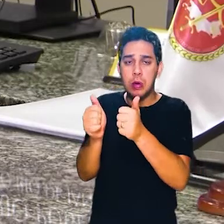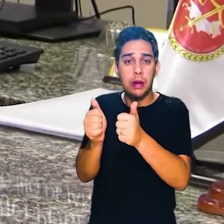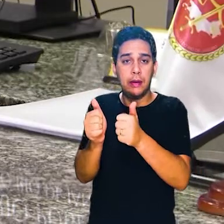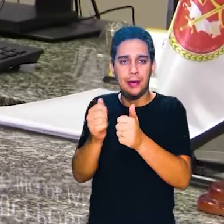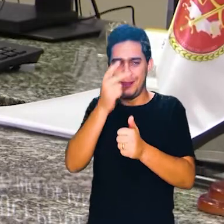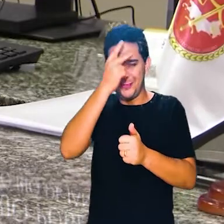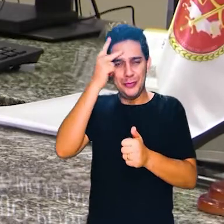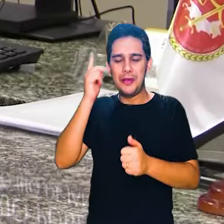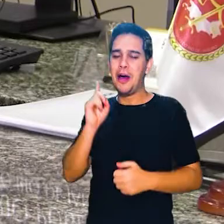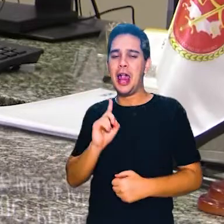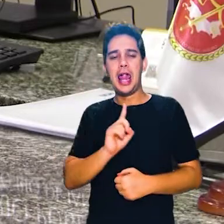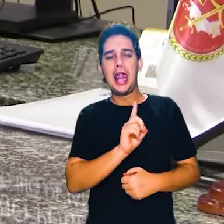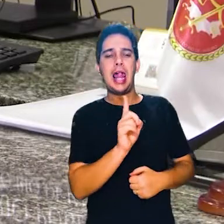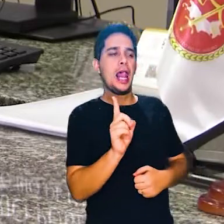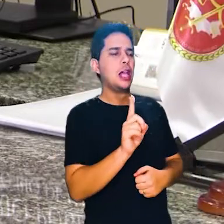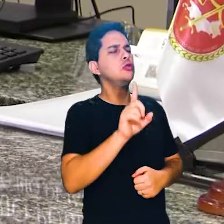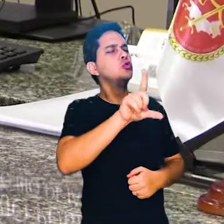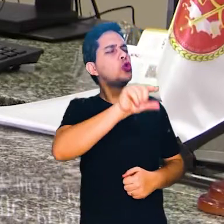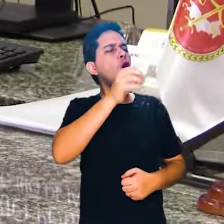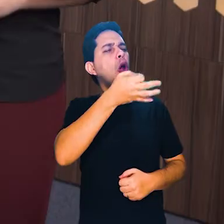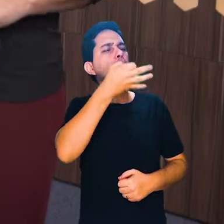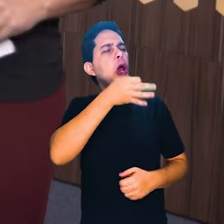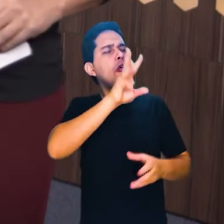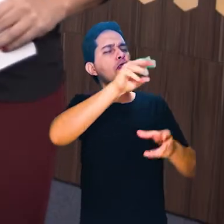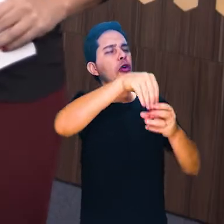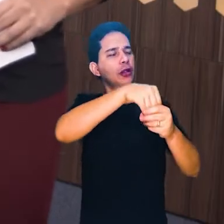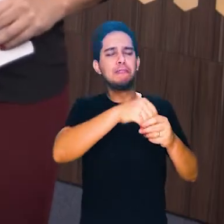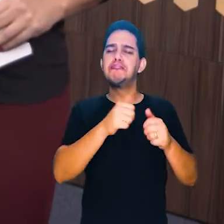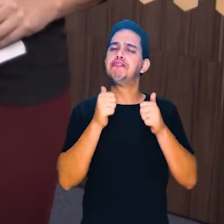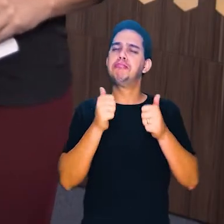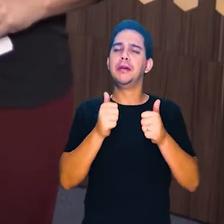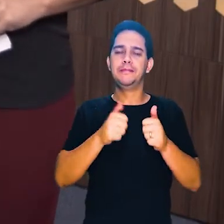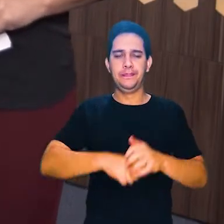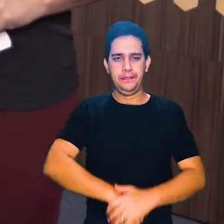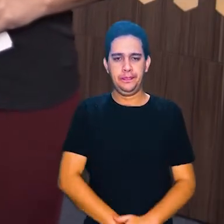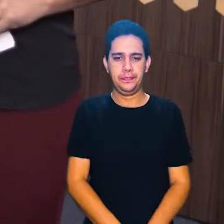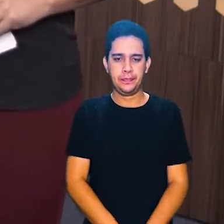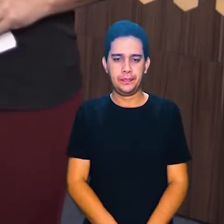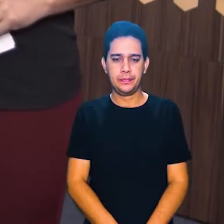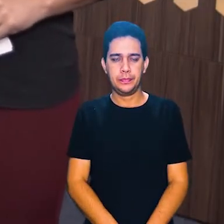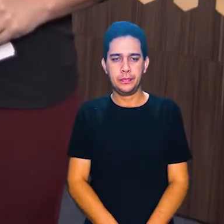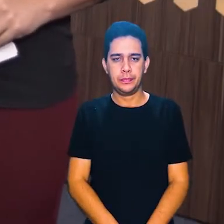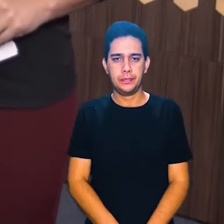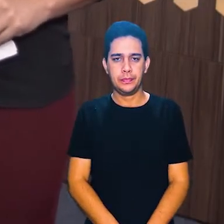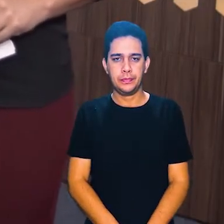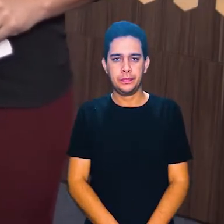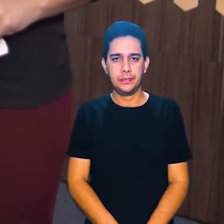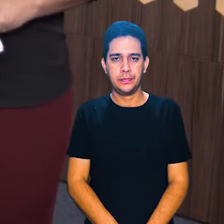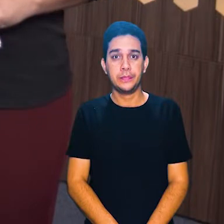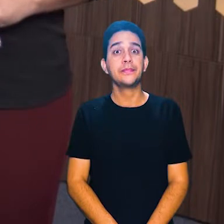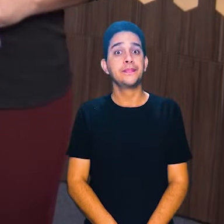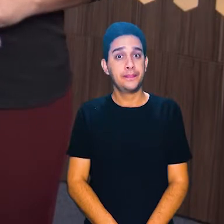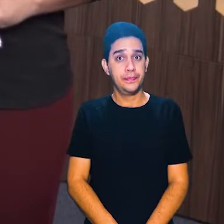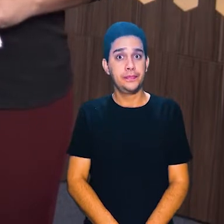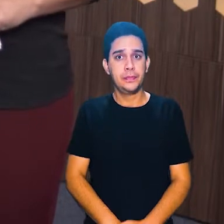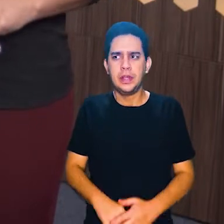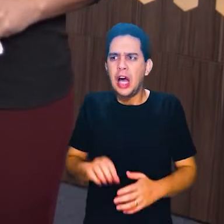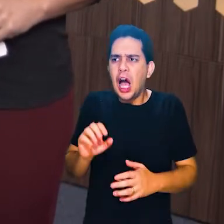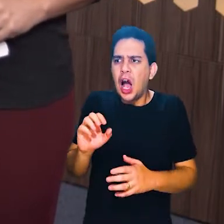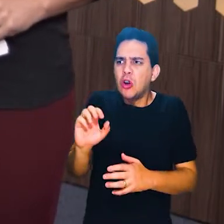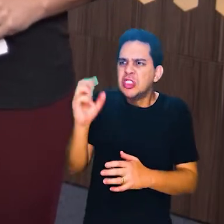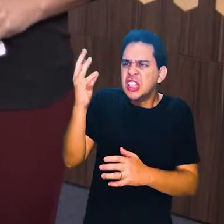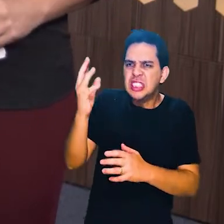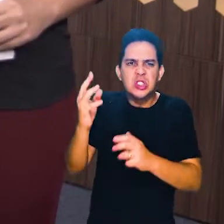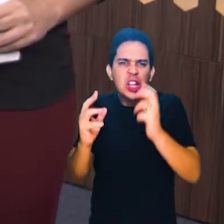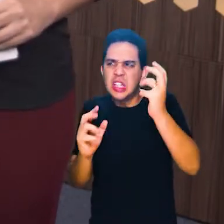tranquila, de acordo com as suas convicções. Em se tratando de condutas criminosas, a disseminação de fake news tem sido